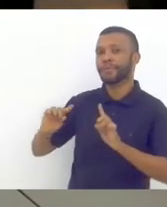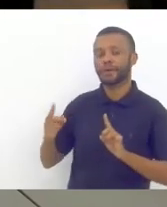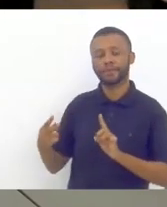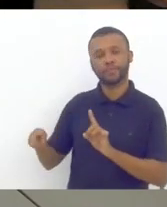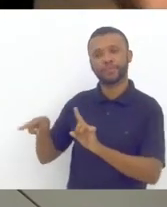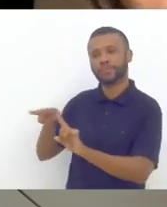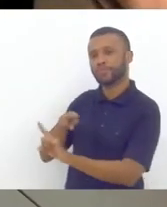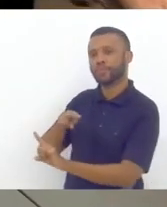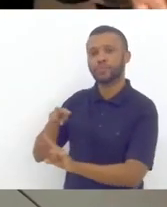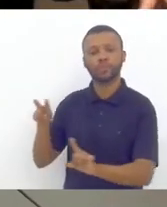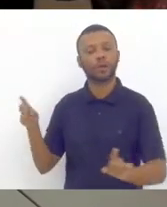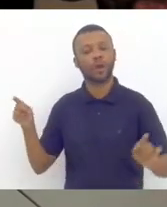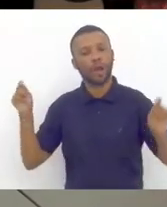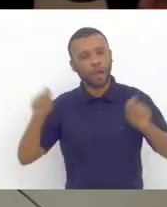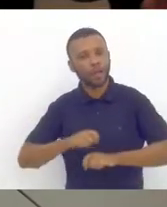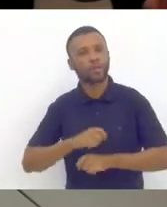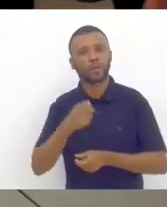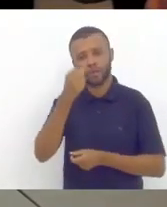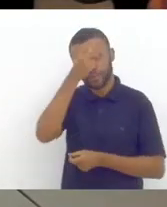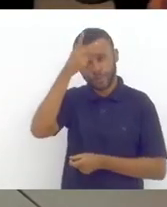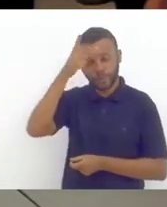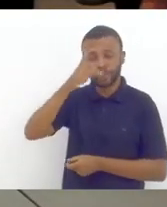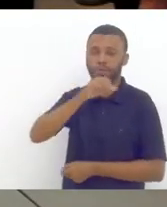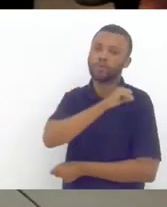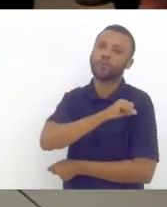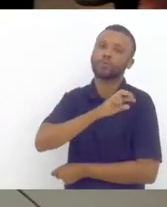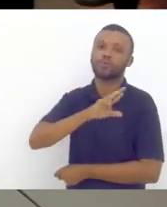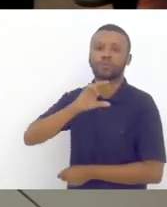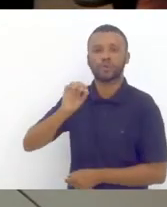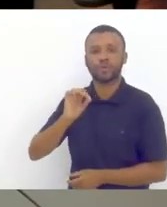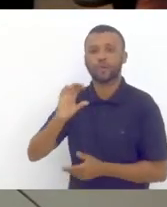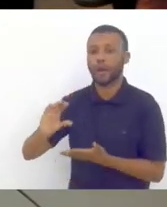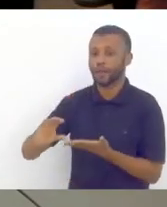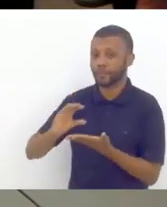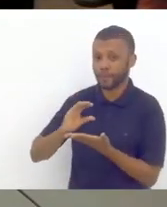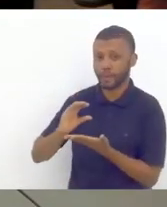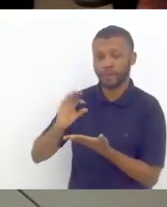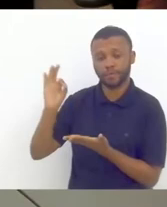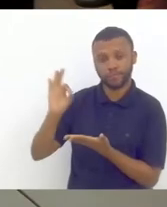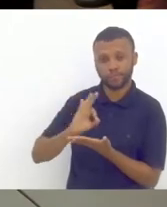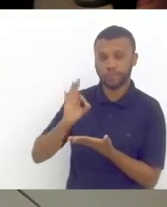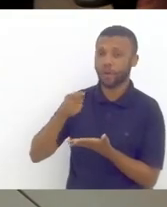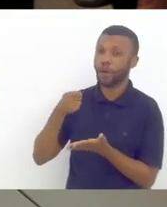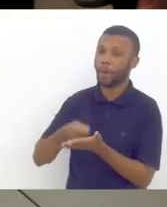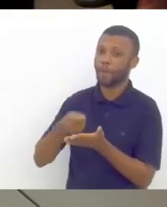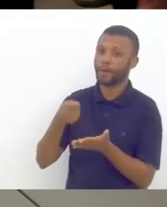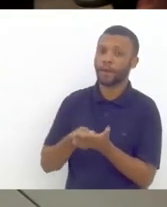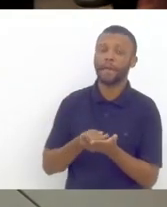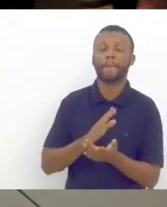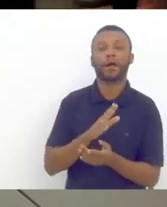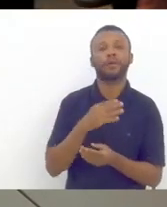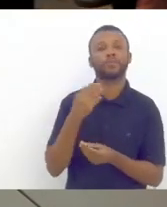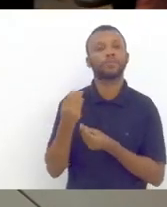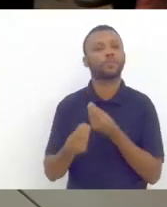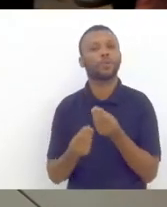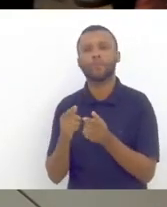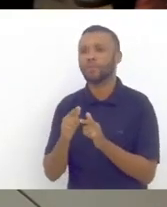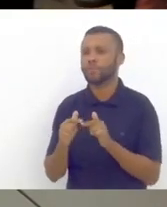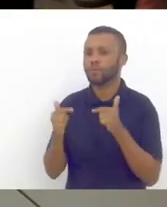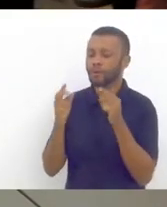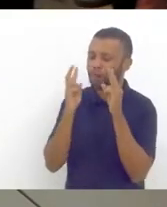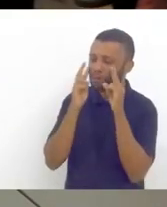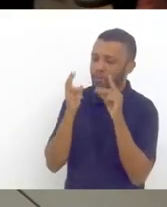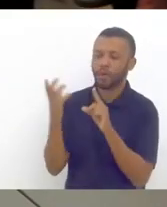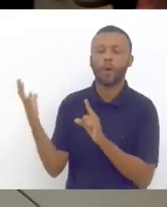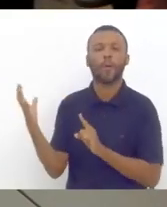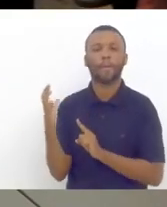a legitimidade do município do Rio de receber alguma coisa que lhe é devida, mas, por outro lado, de como fazer isso, considerando, né, o